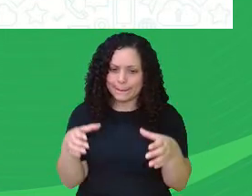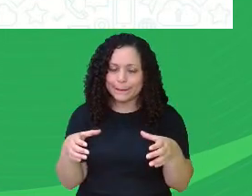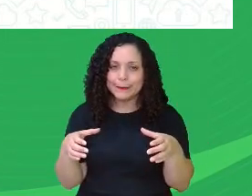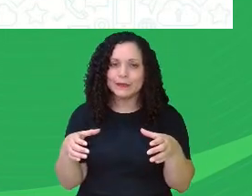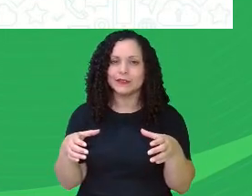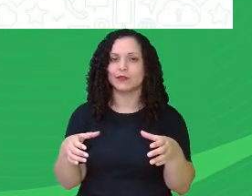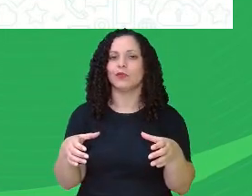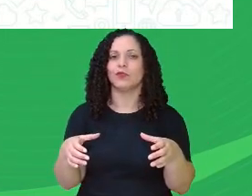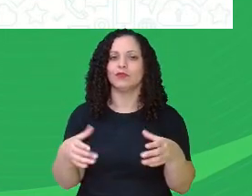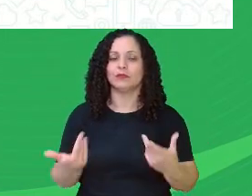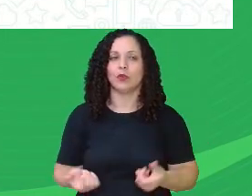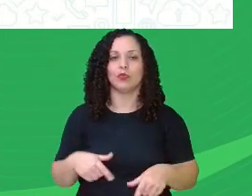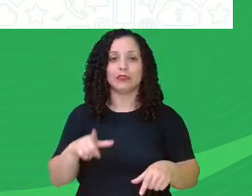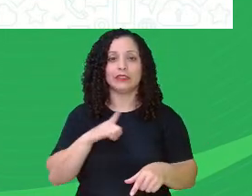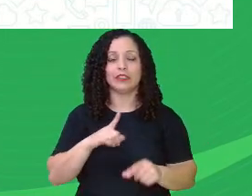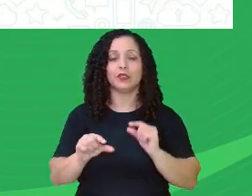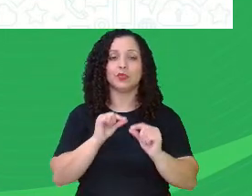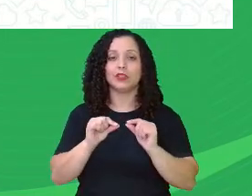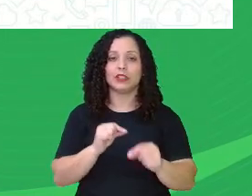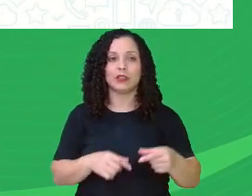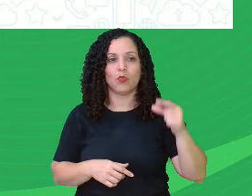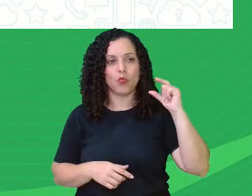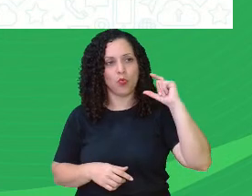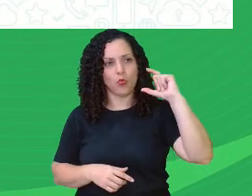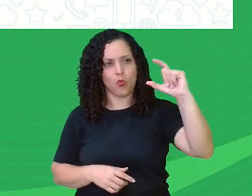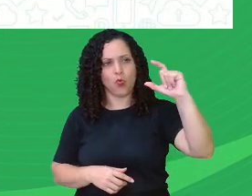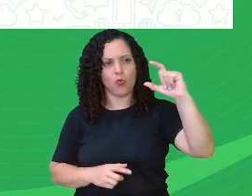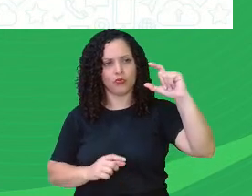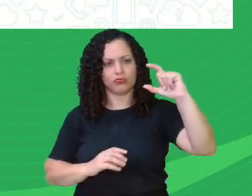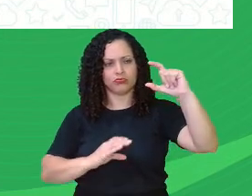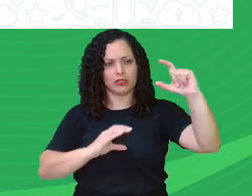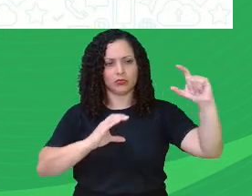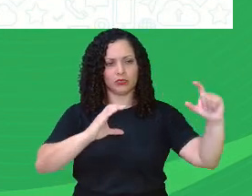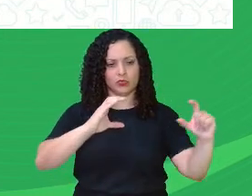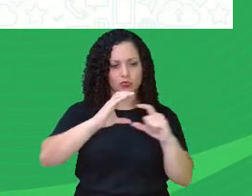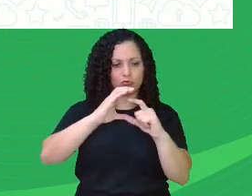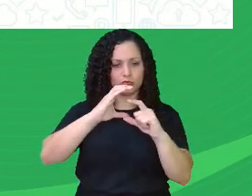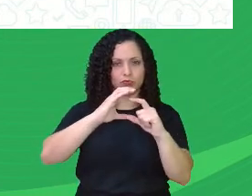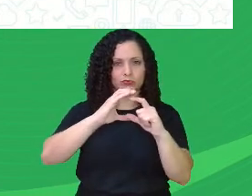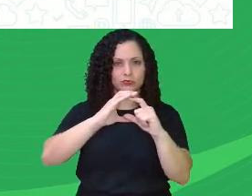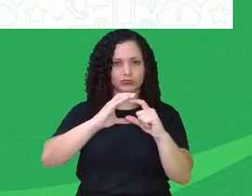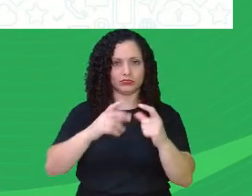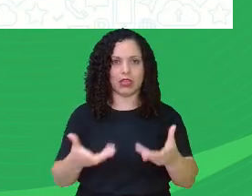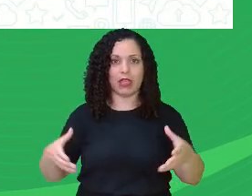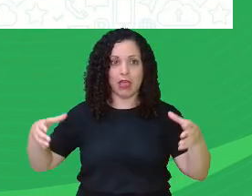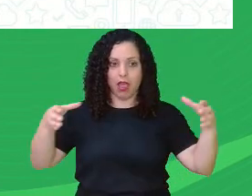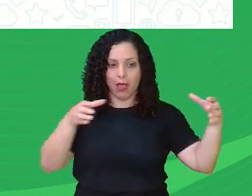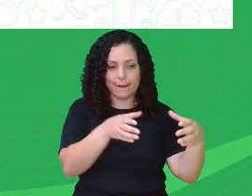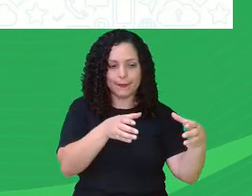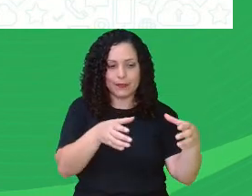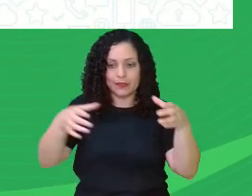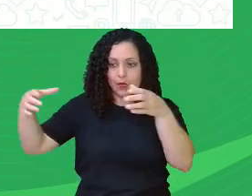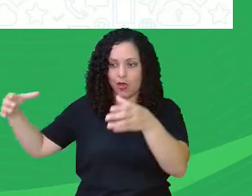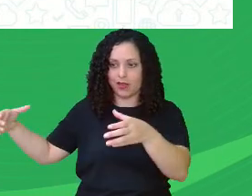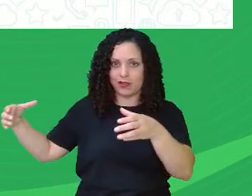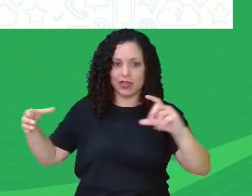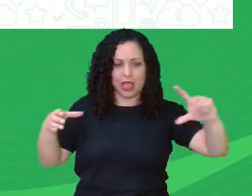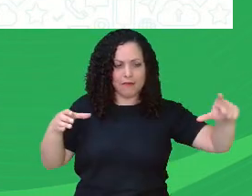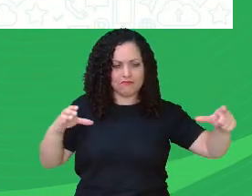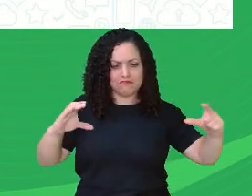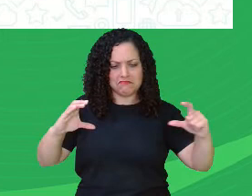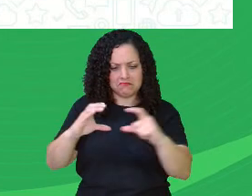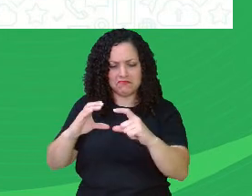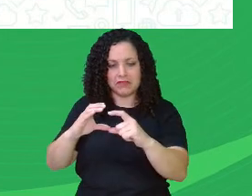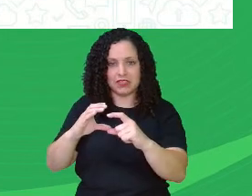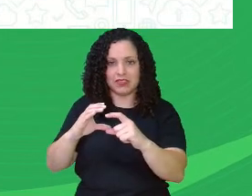jogar dentro do outro. Então, quantas caixinhas da menor cabe na maior? Eu vou pegar um pequenininho e jogar no grande. Quantas delas vai